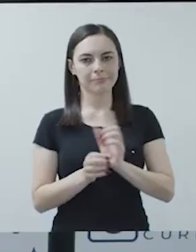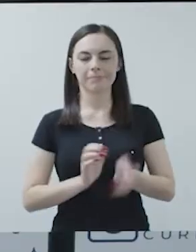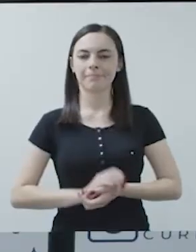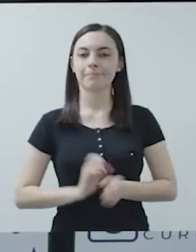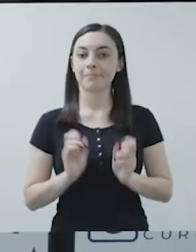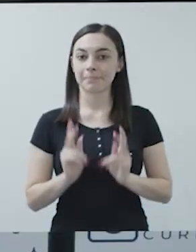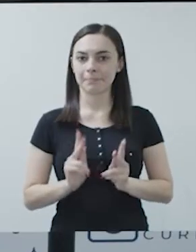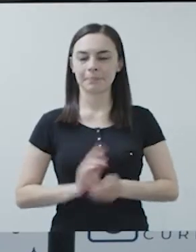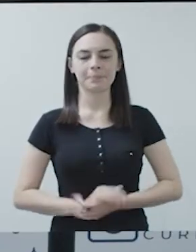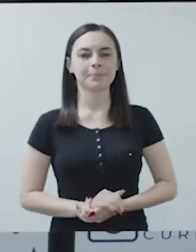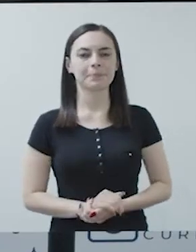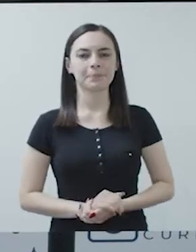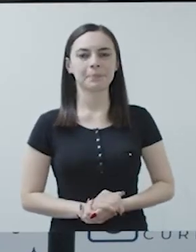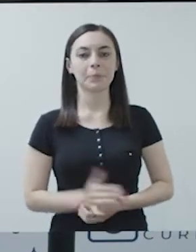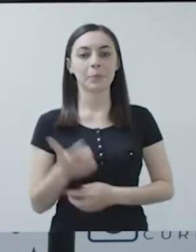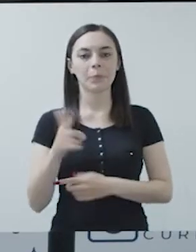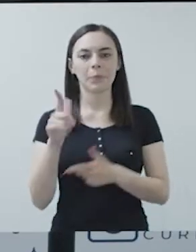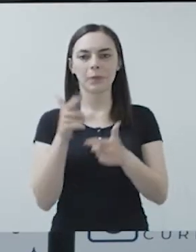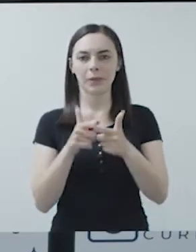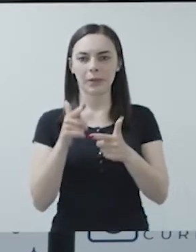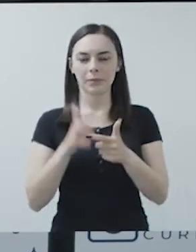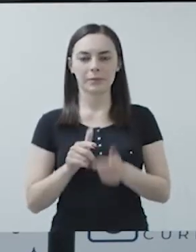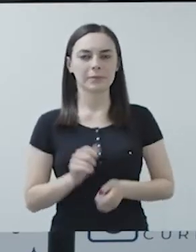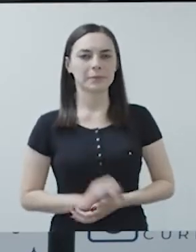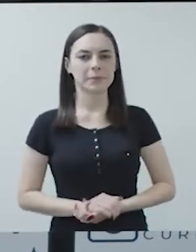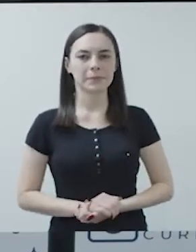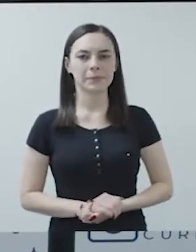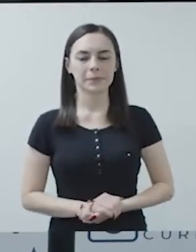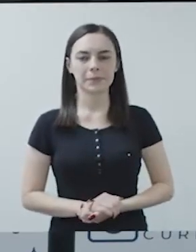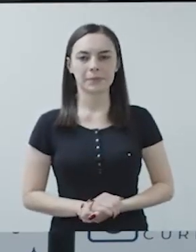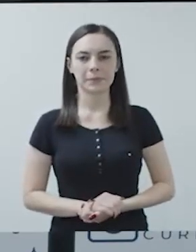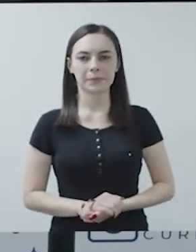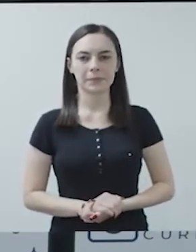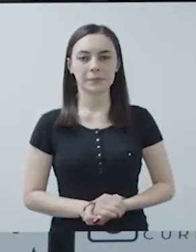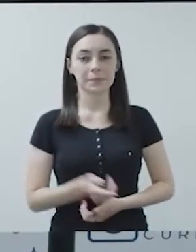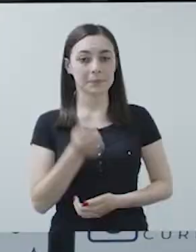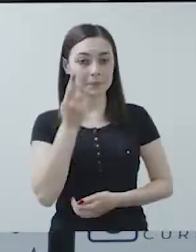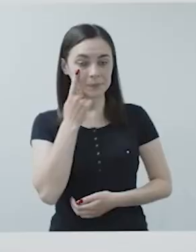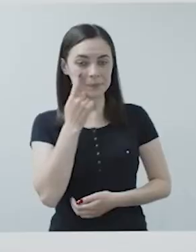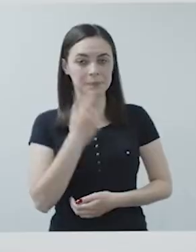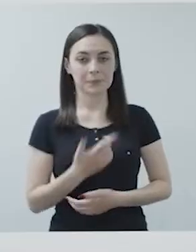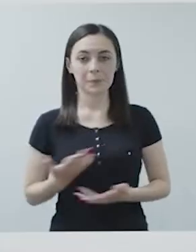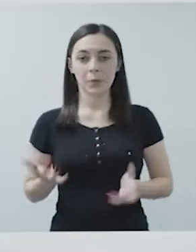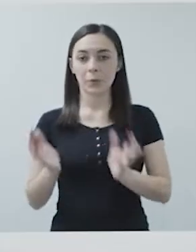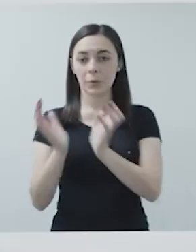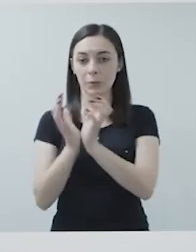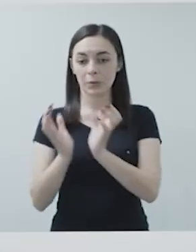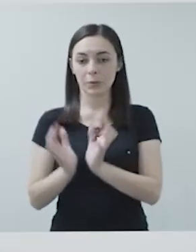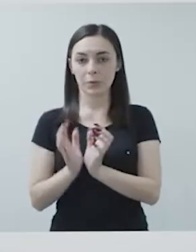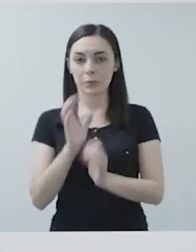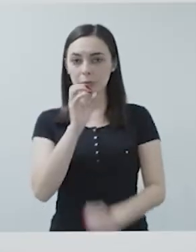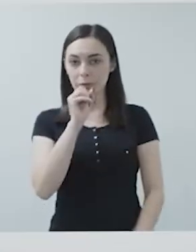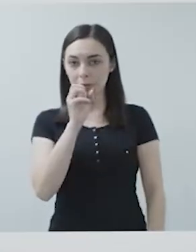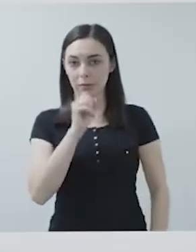ok? Próximo problema, olha lá. Qual conjunto de laranjas devo